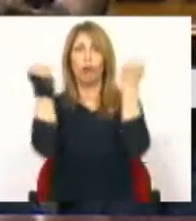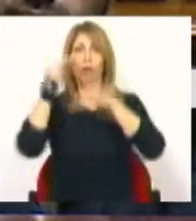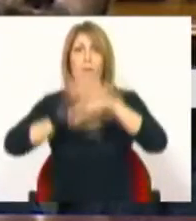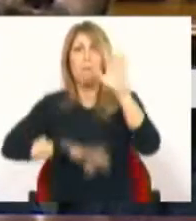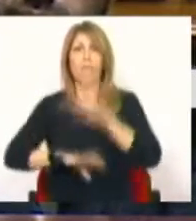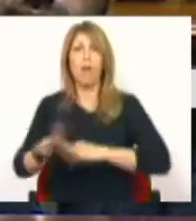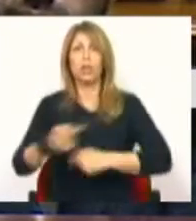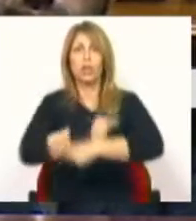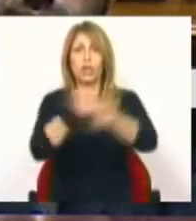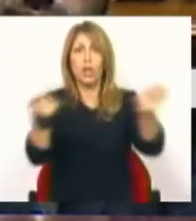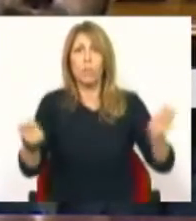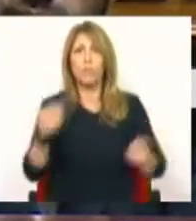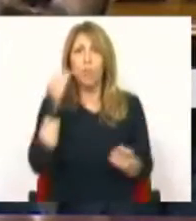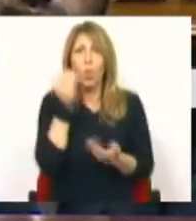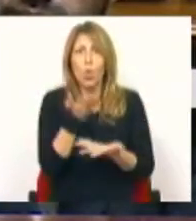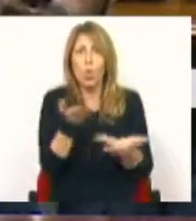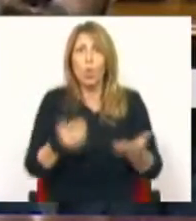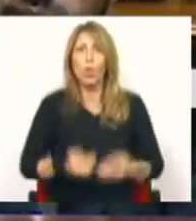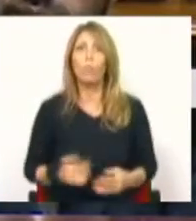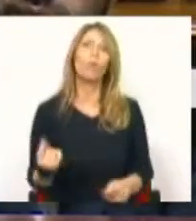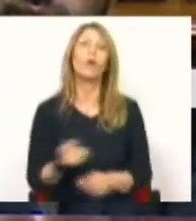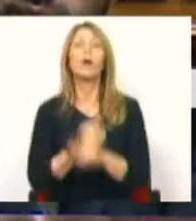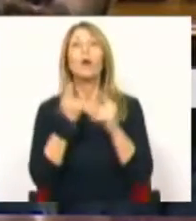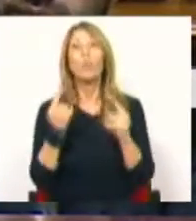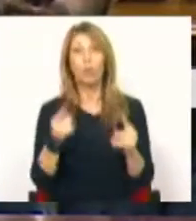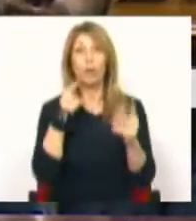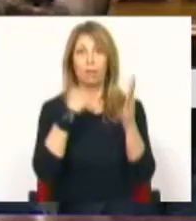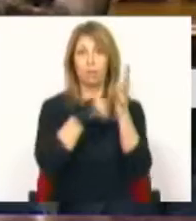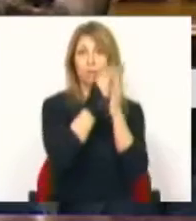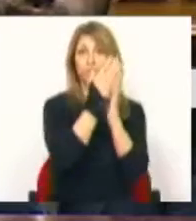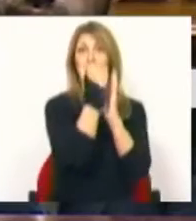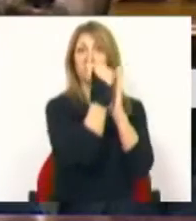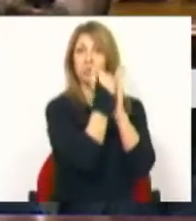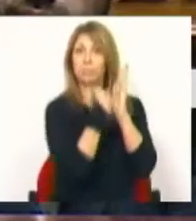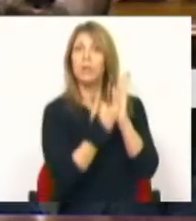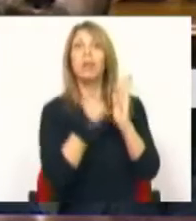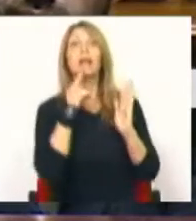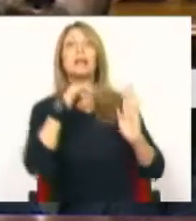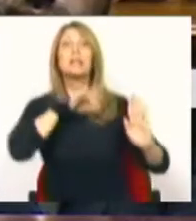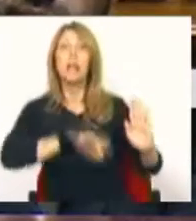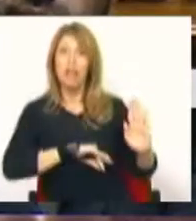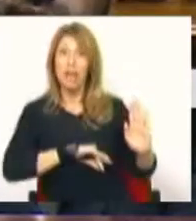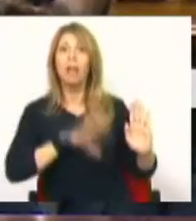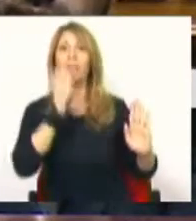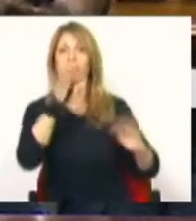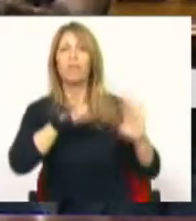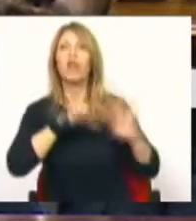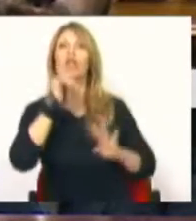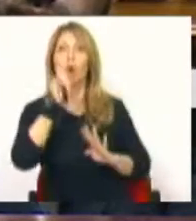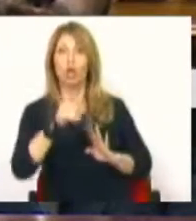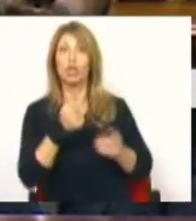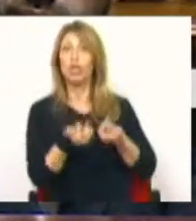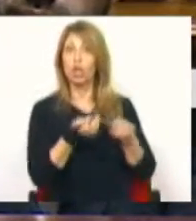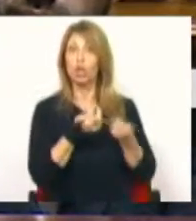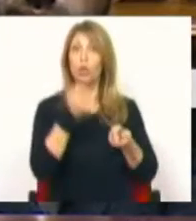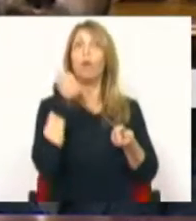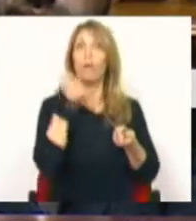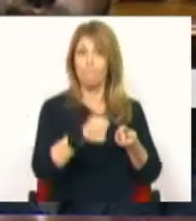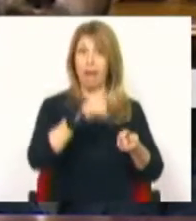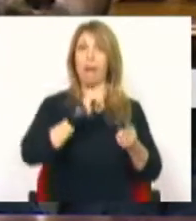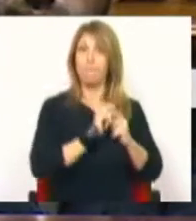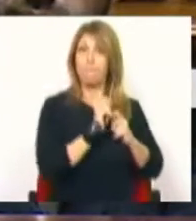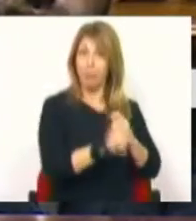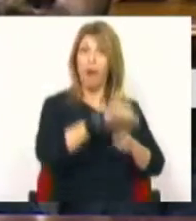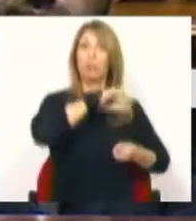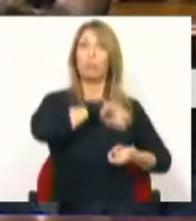contrário o que o ex a leal faixa é que vamos ter uma produção sim senhora o setor quer ser bem pago pode ser bem pago mas tem que aumentar